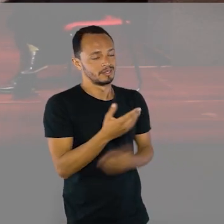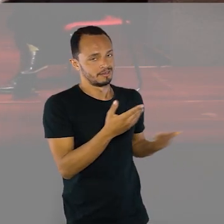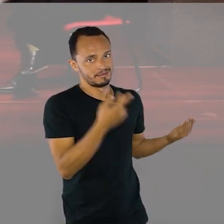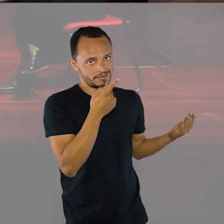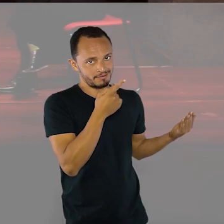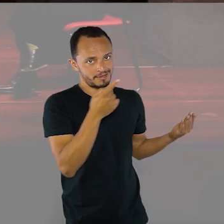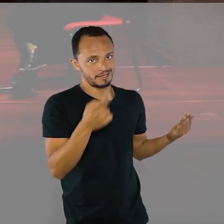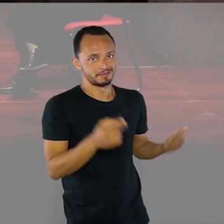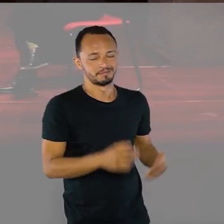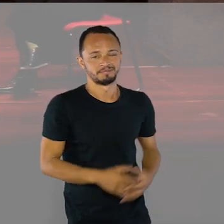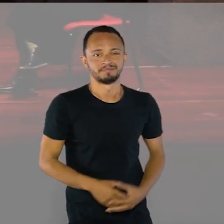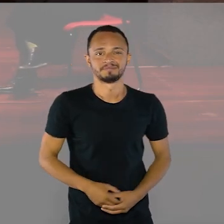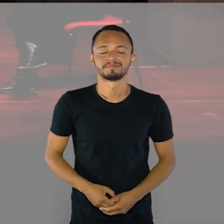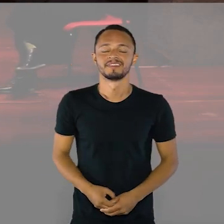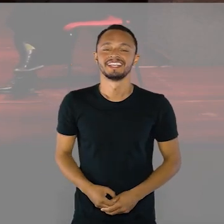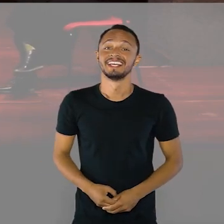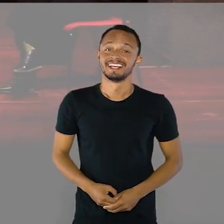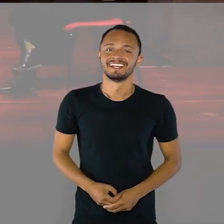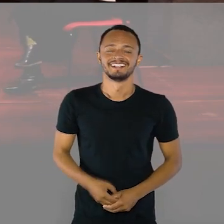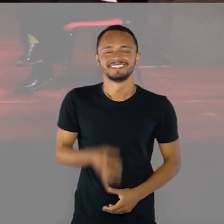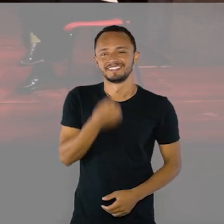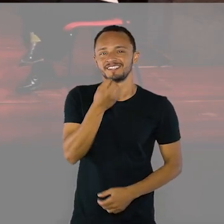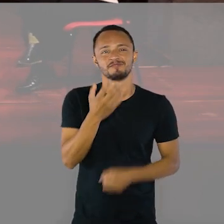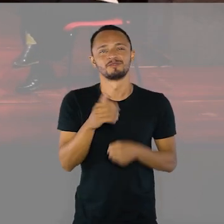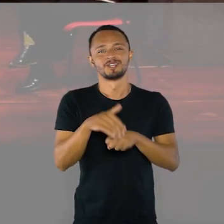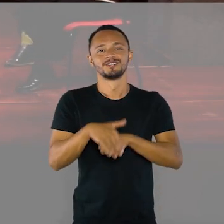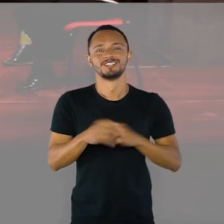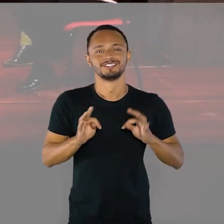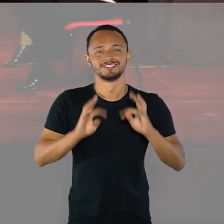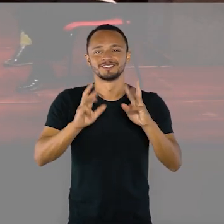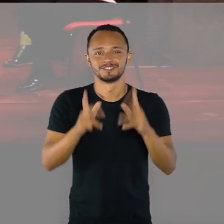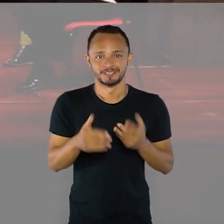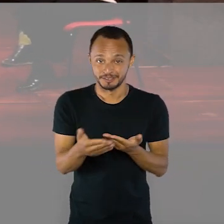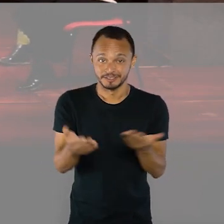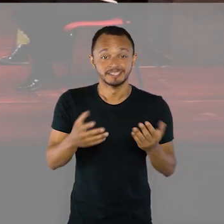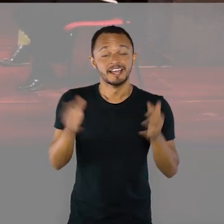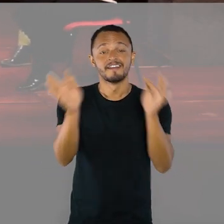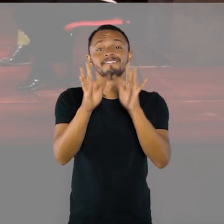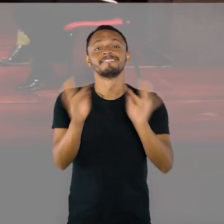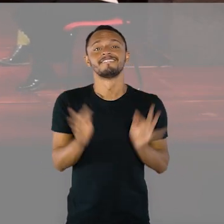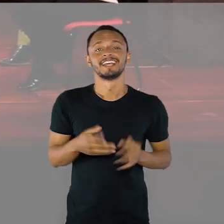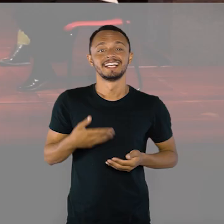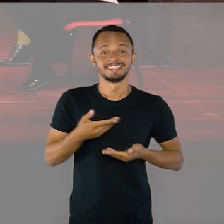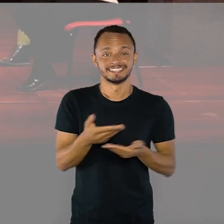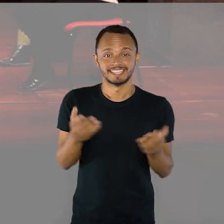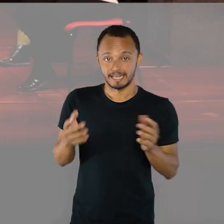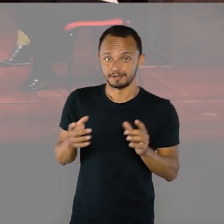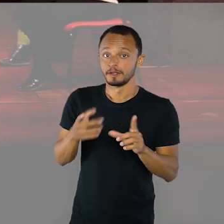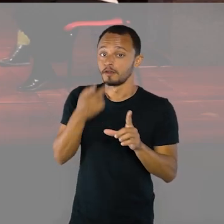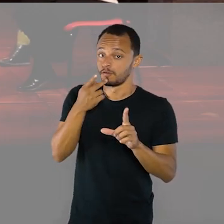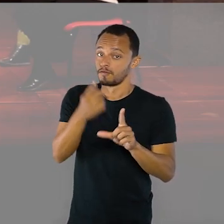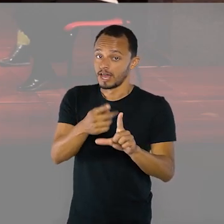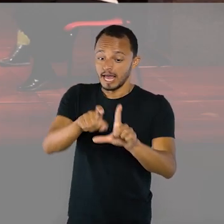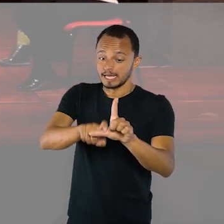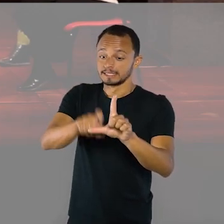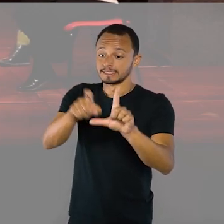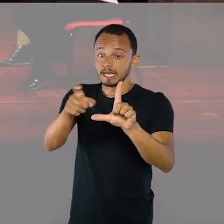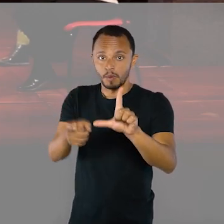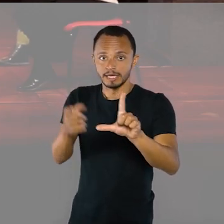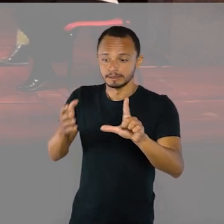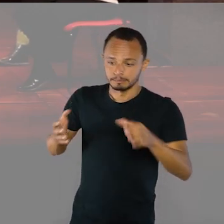Bom, boa noite a todos e todas. É uma alegria estar aqui no Sempre um Papo. Eu vou falar, então, desse segundo sequestro em relação à independência,